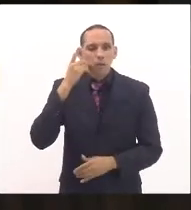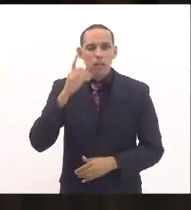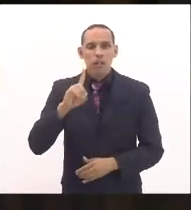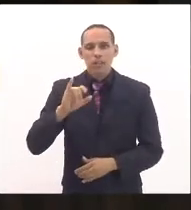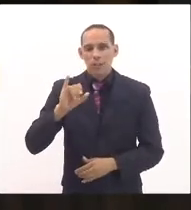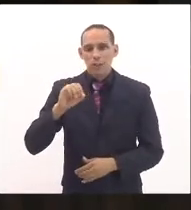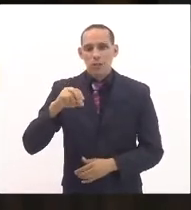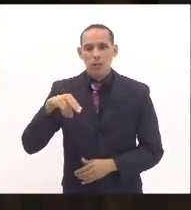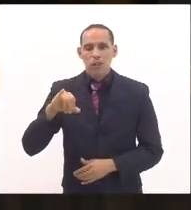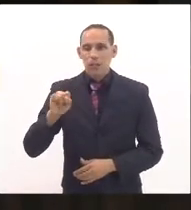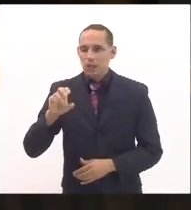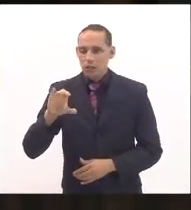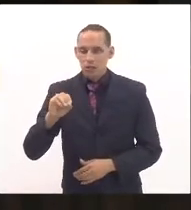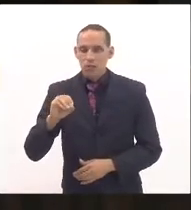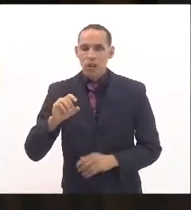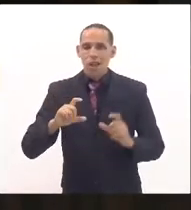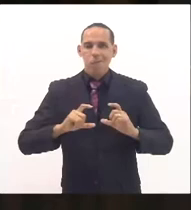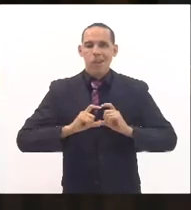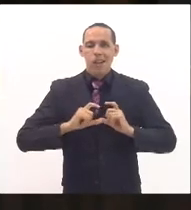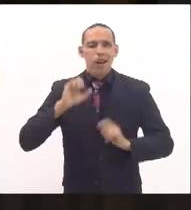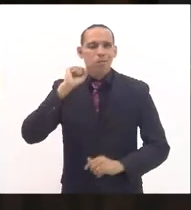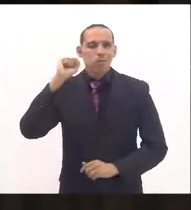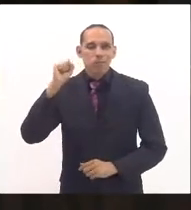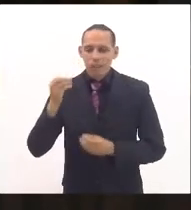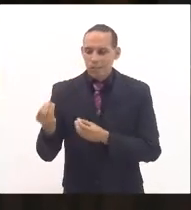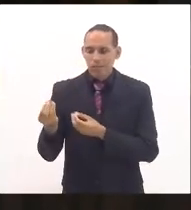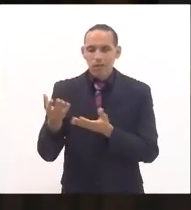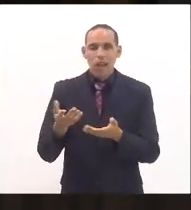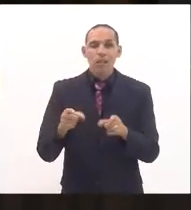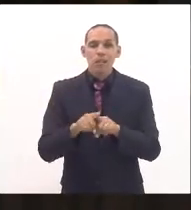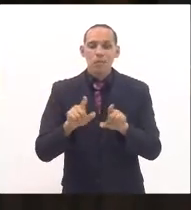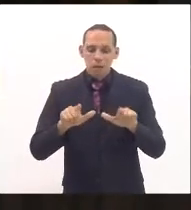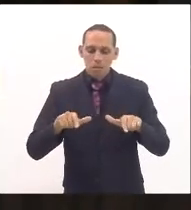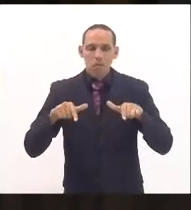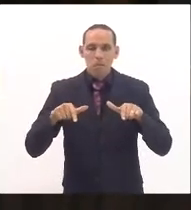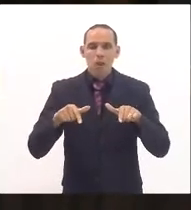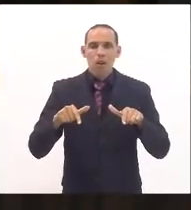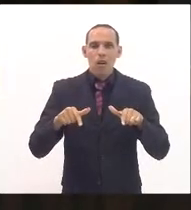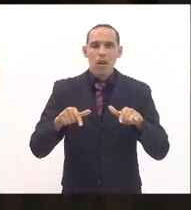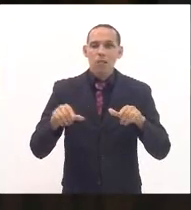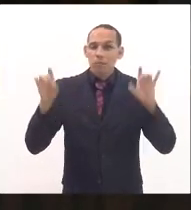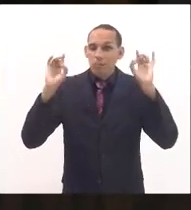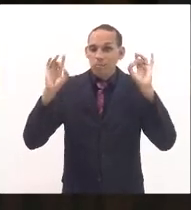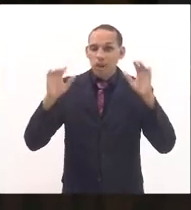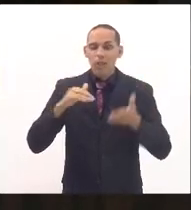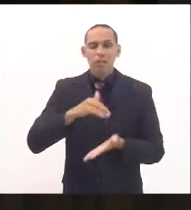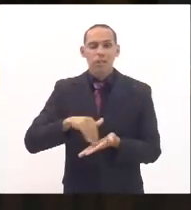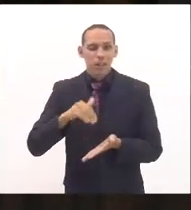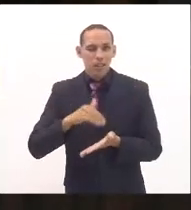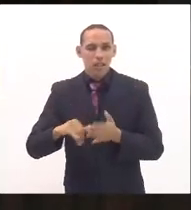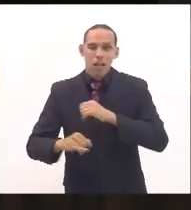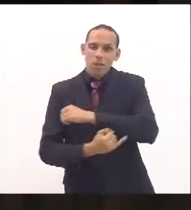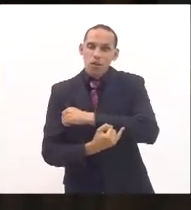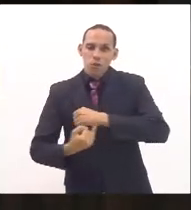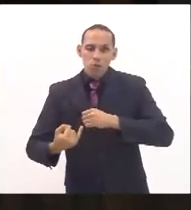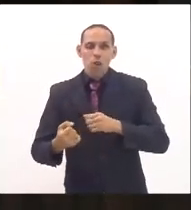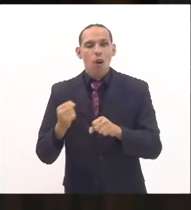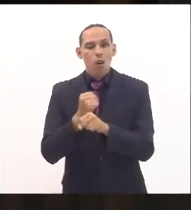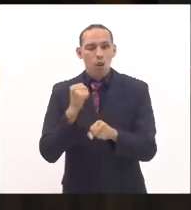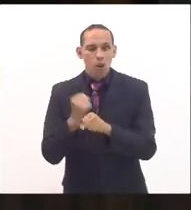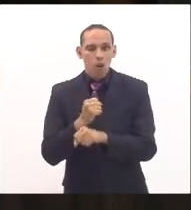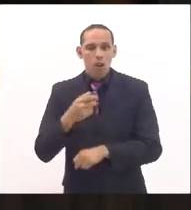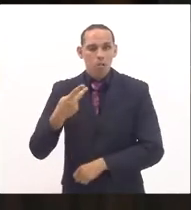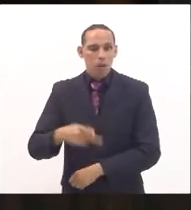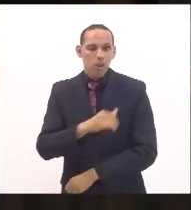Dionísio Lins, que concede a medalha Tiradentes e o respectivo diploma ao excelentíssimo secretário de Infraestrutura e Obras do Estado do Rio de